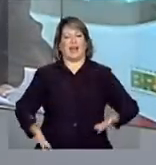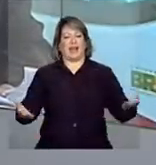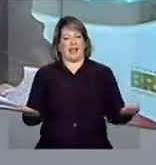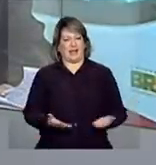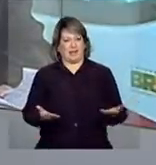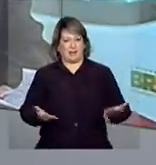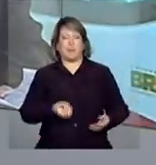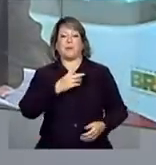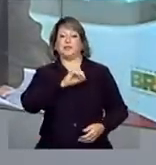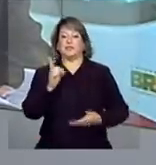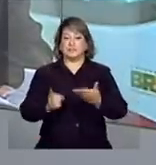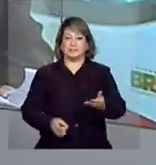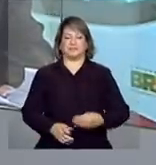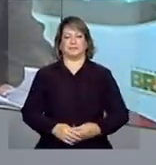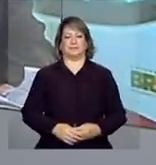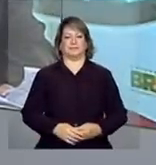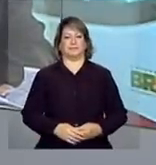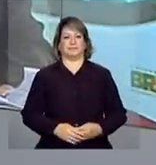Olá, Daniela, bom dia.